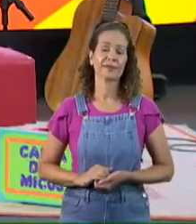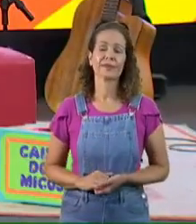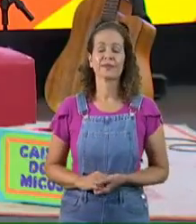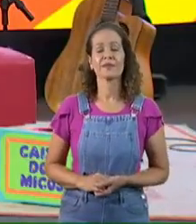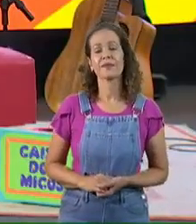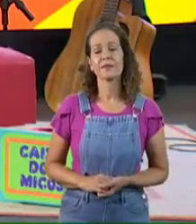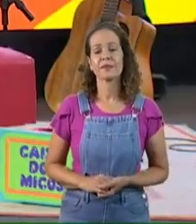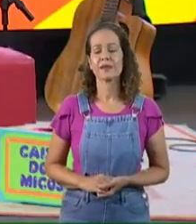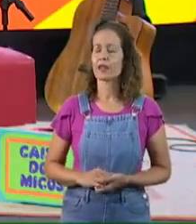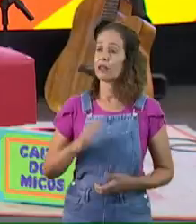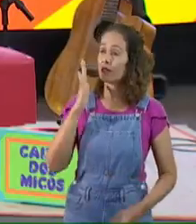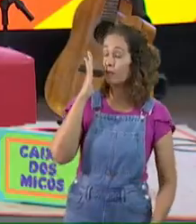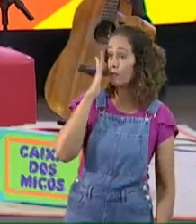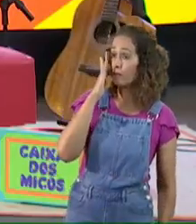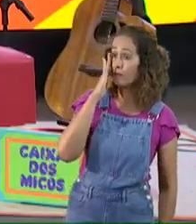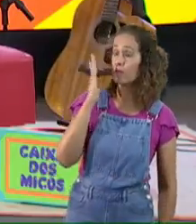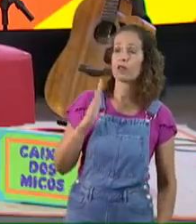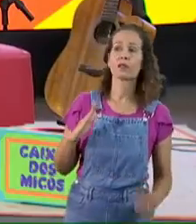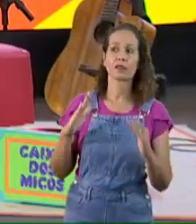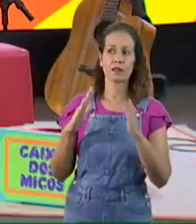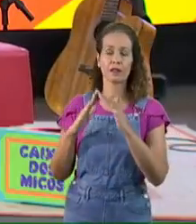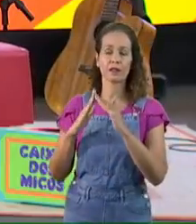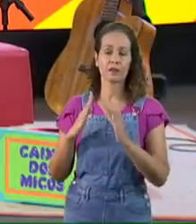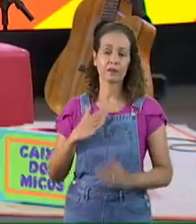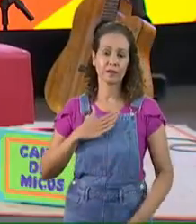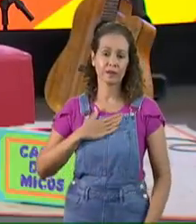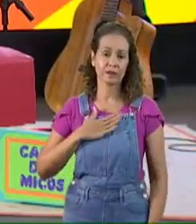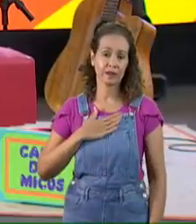Sabia que lá em casa